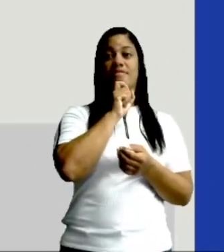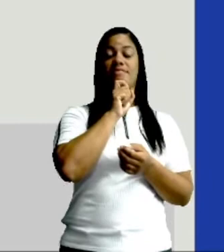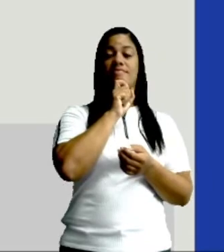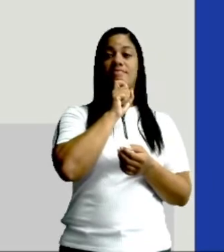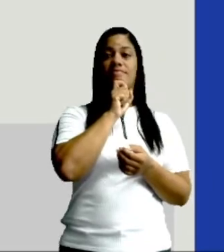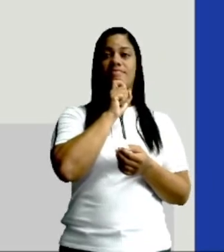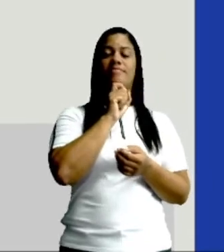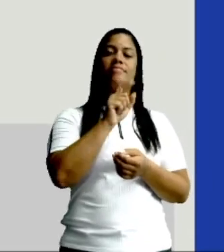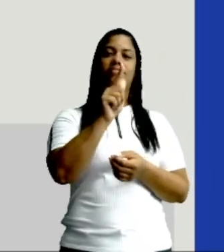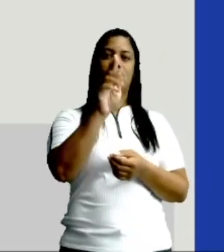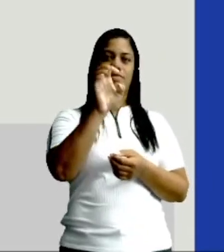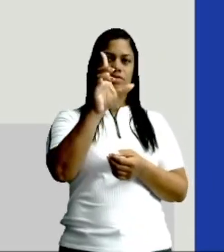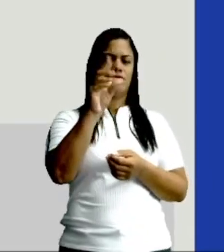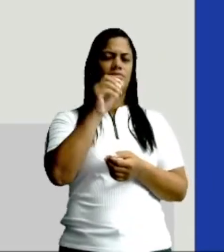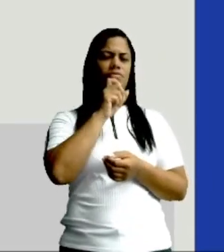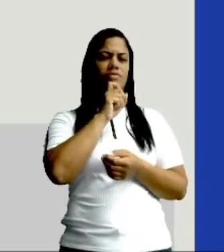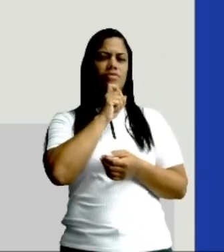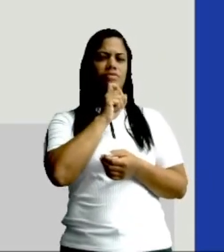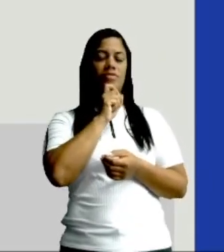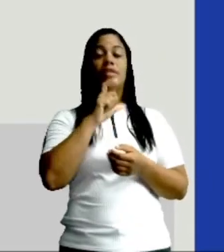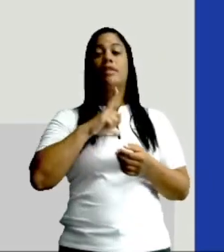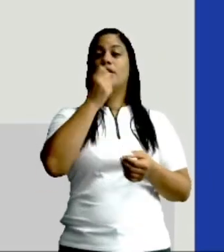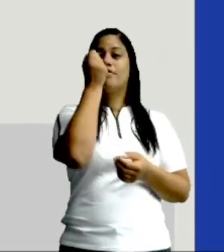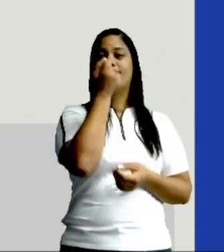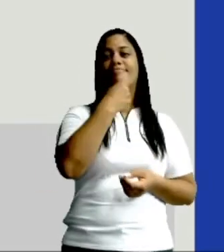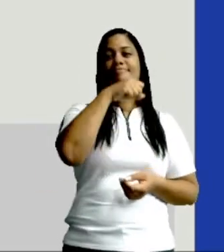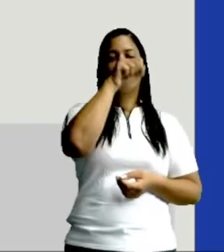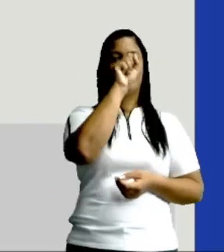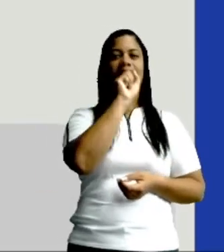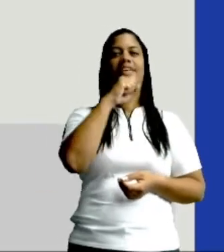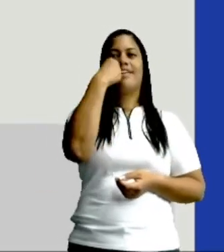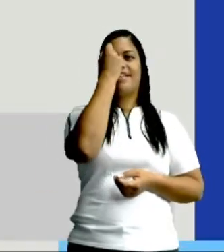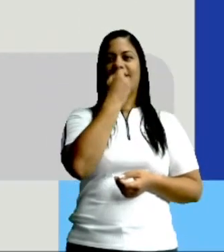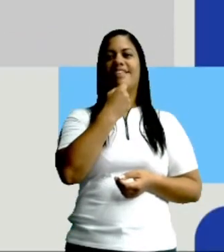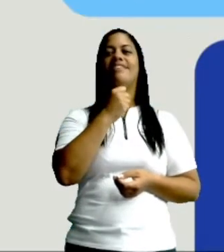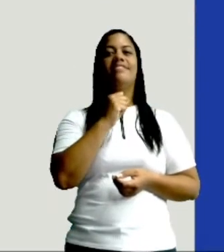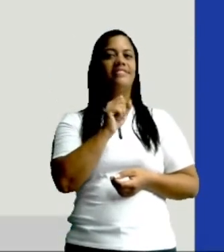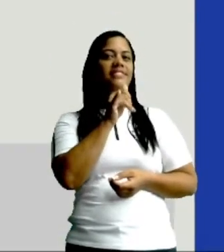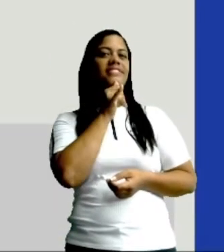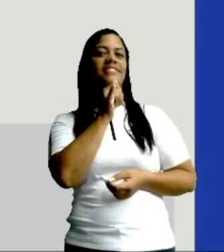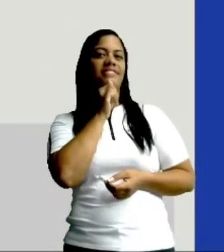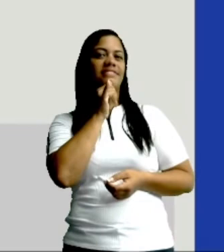voltando para o gelo, né, e aí você tem o sorvete como exemplo. Então,